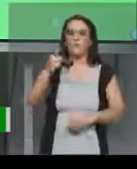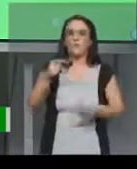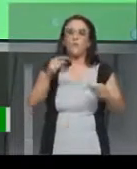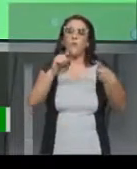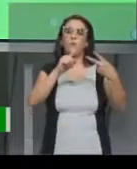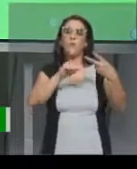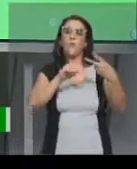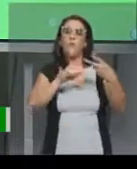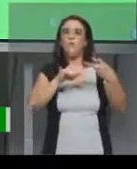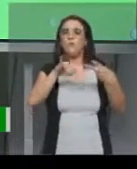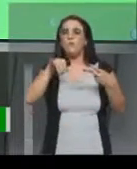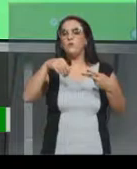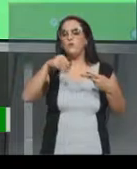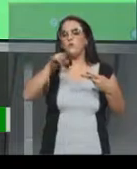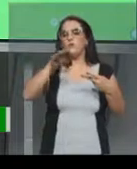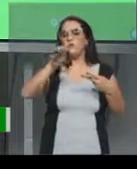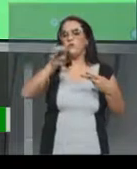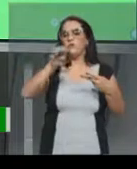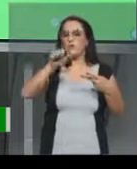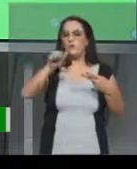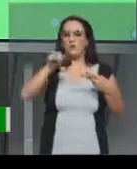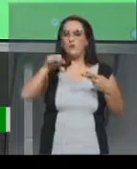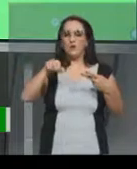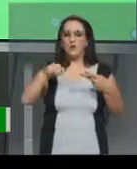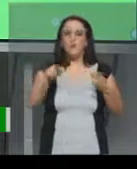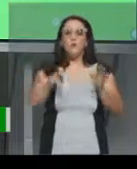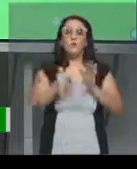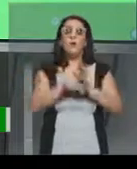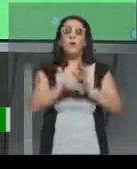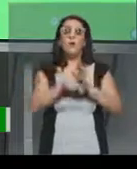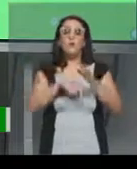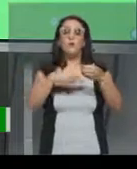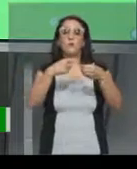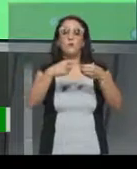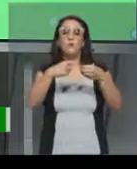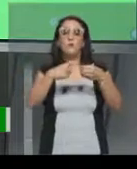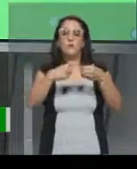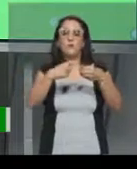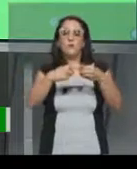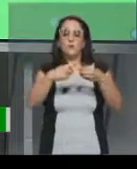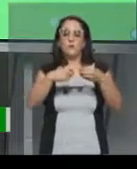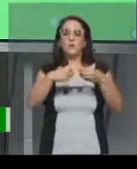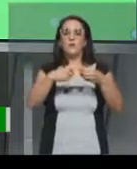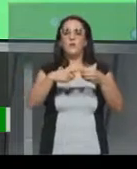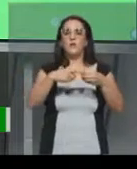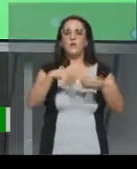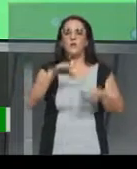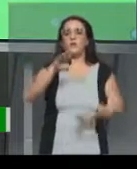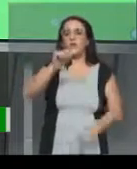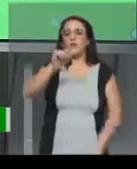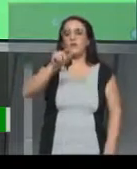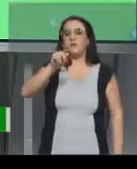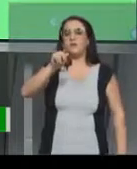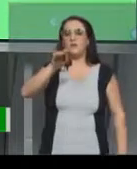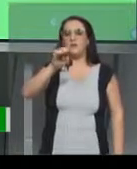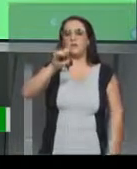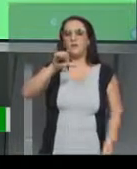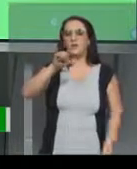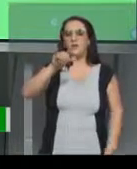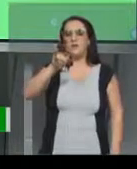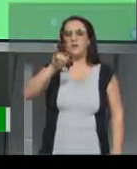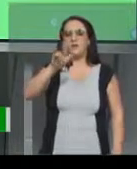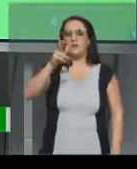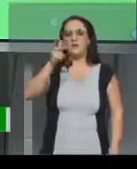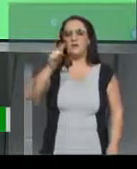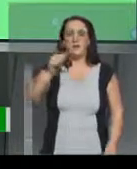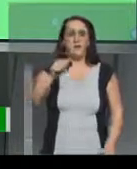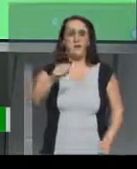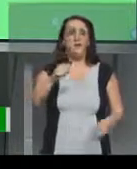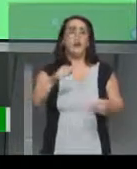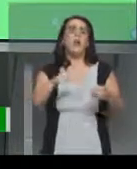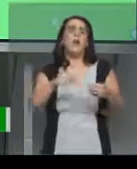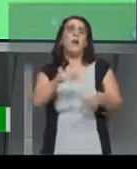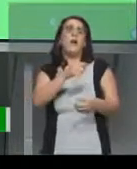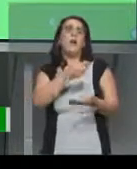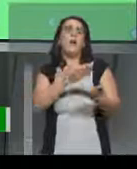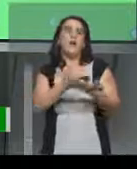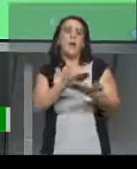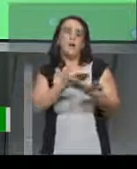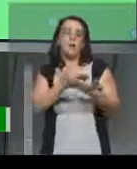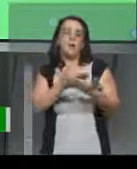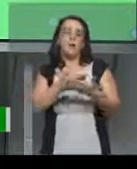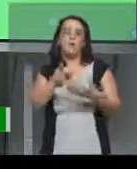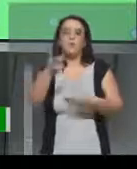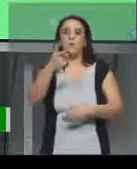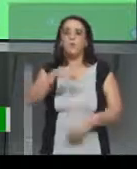da Escola Estadual Juscelino Barbosa, de Capelinha. Ele é estudante do 8º ano, e a Maria Fernanda, do 9º ano. Essas dúvidas eram